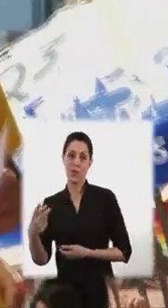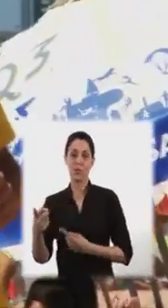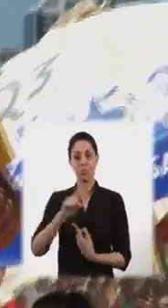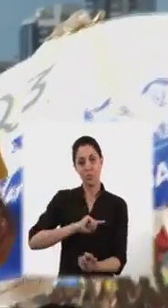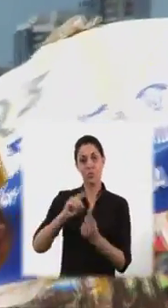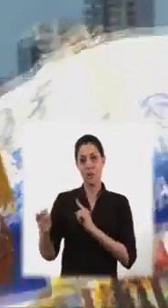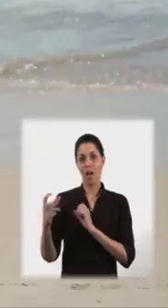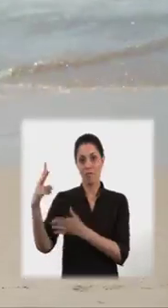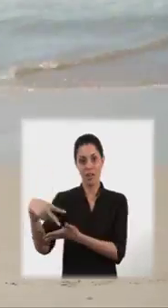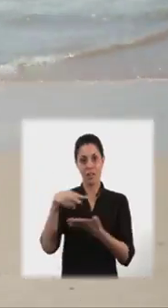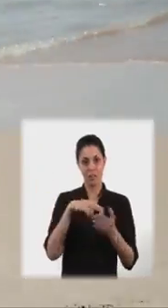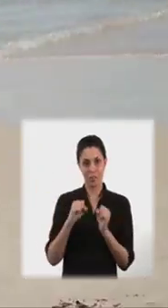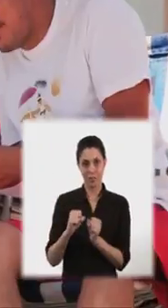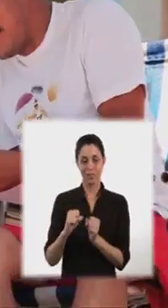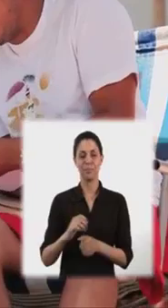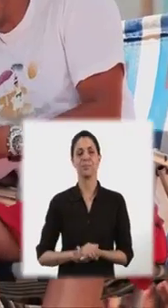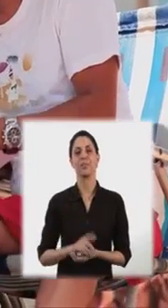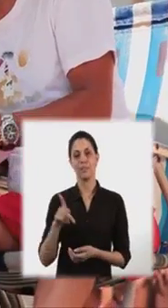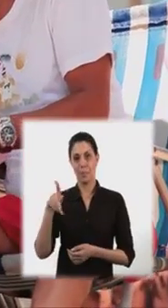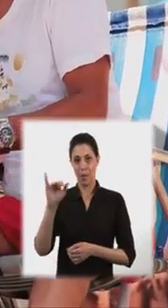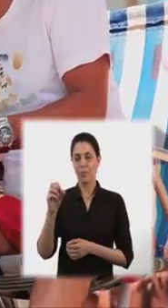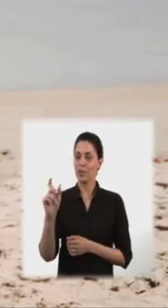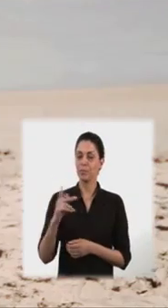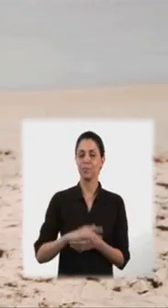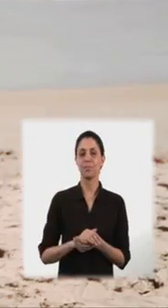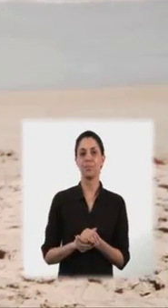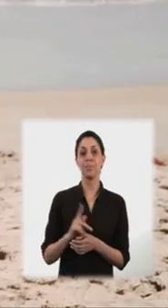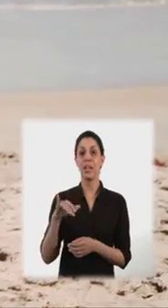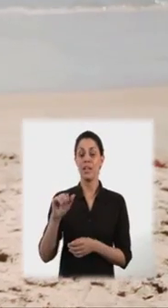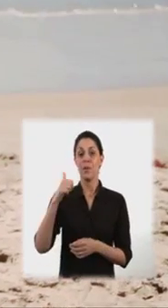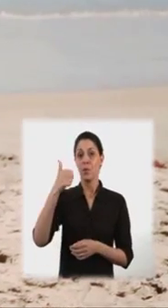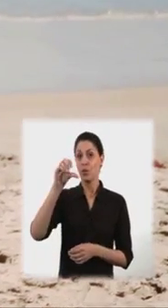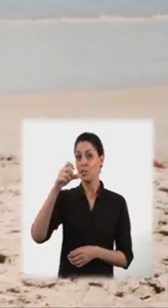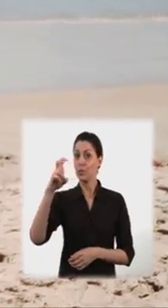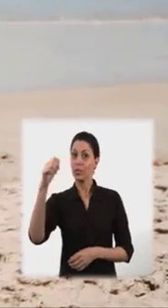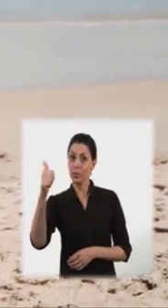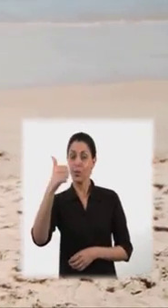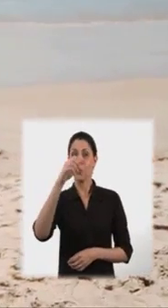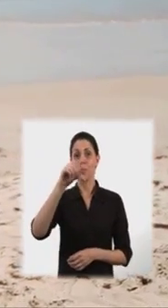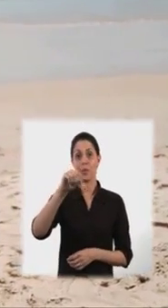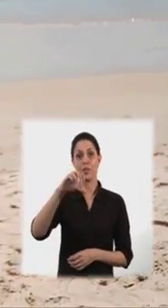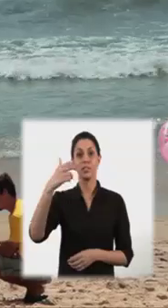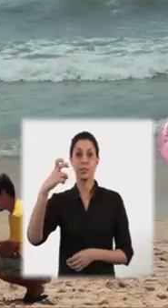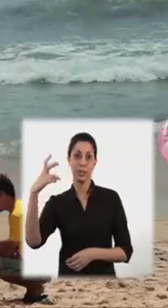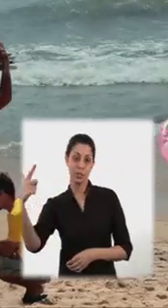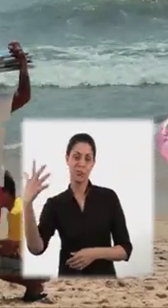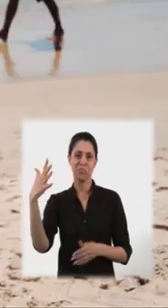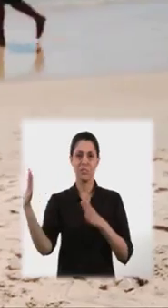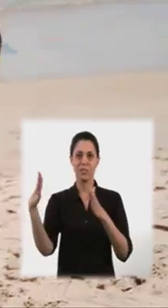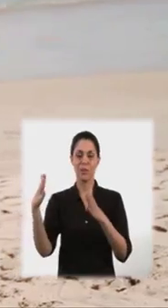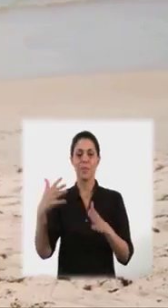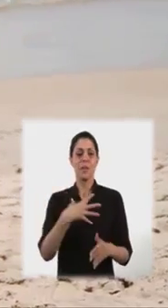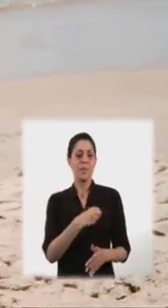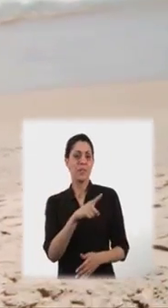posso fazer a parte da filha e você do pai. Escolha aí. Pai. Pai, beleza, então vamos lá. Pai e filha, 1951, 1952, por aí.